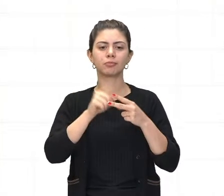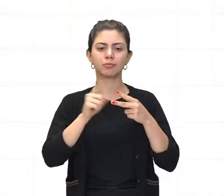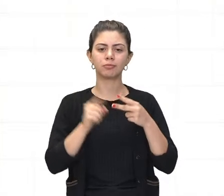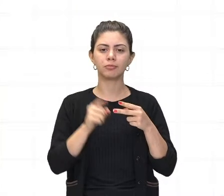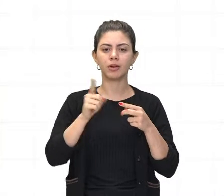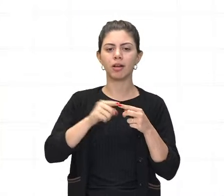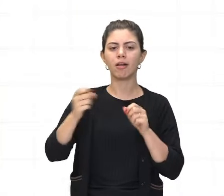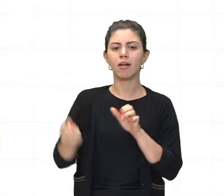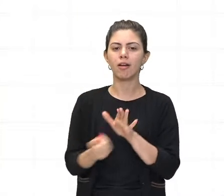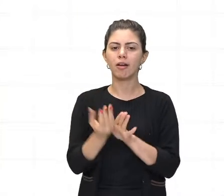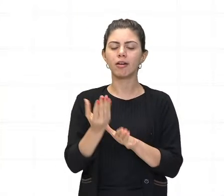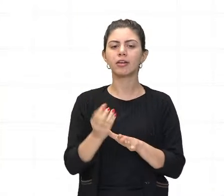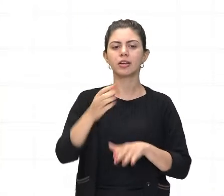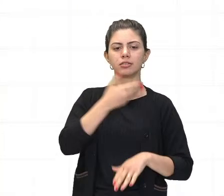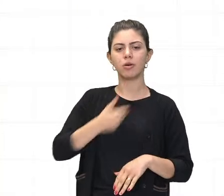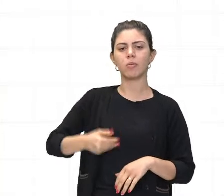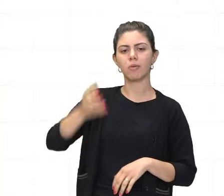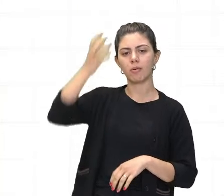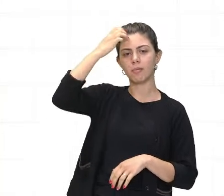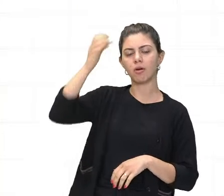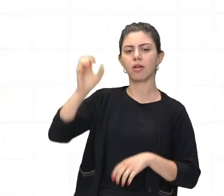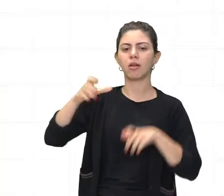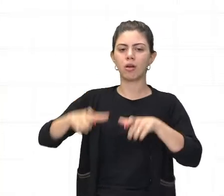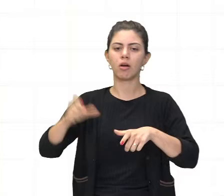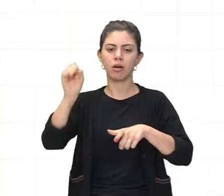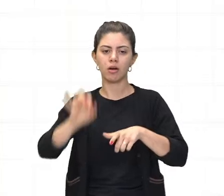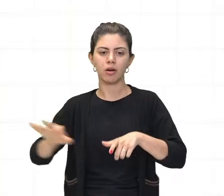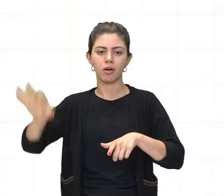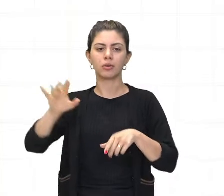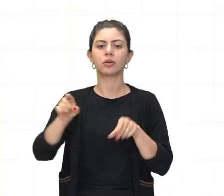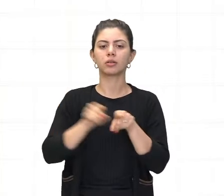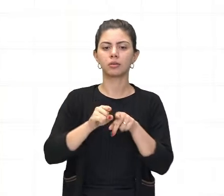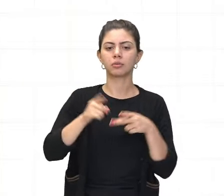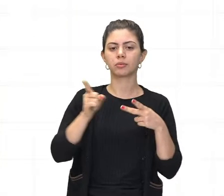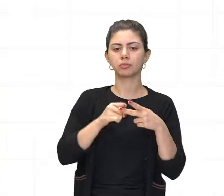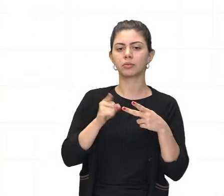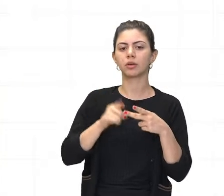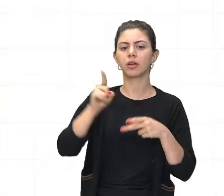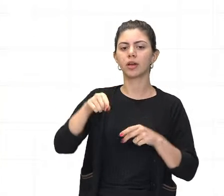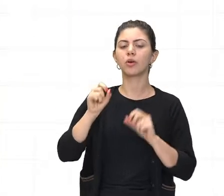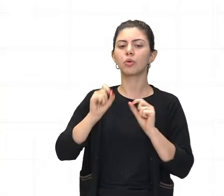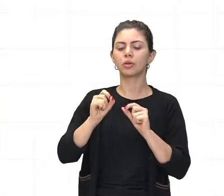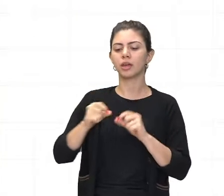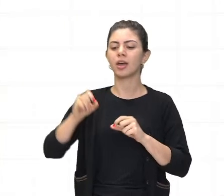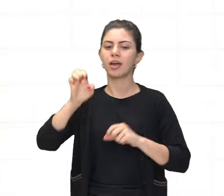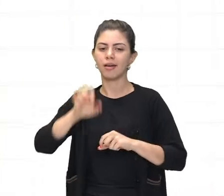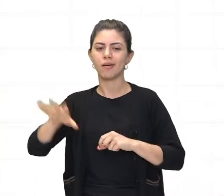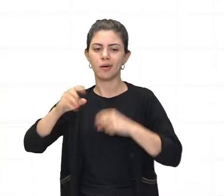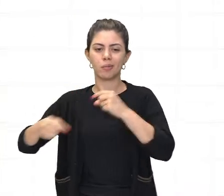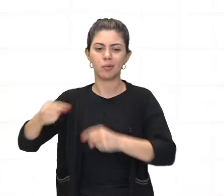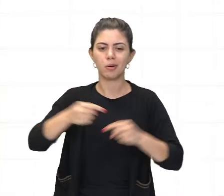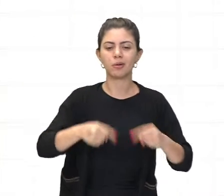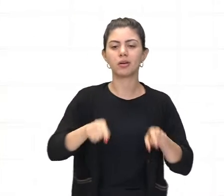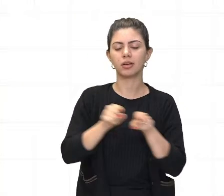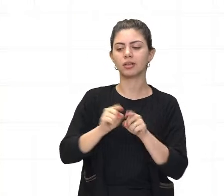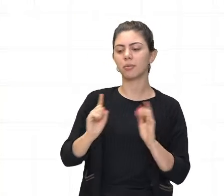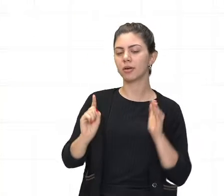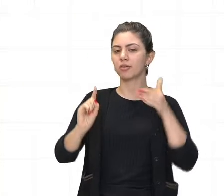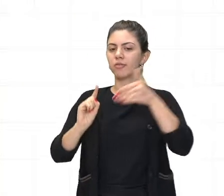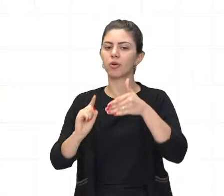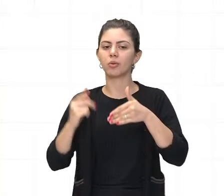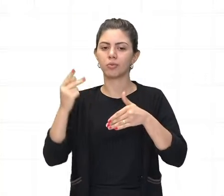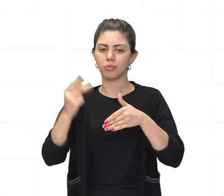a formação e o funcionamento das monarquias europeias, a lógica da centralização política e os conflitos